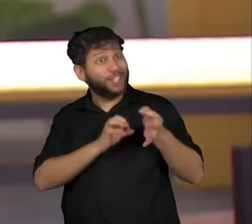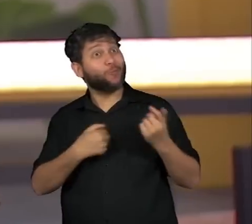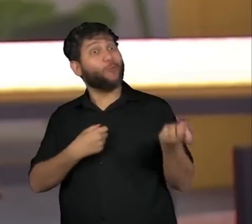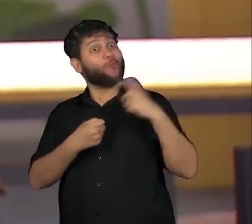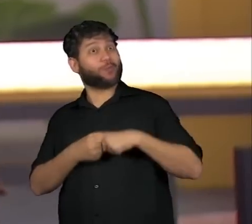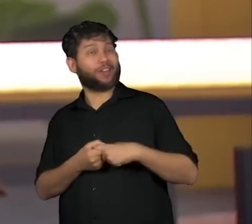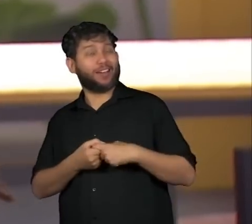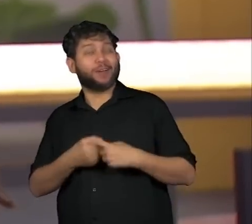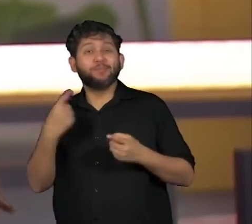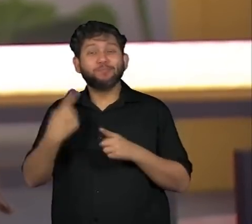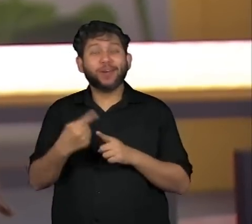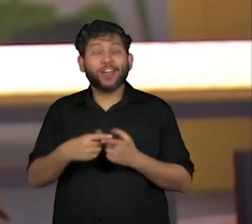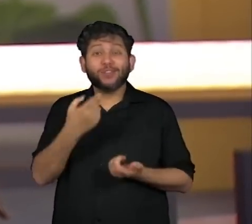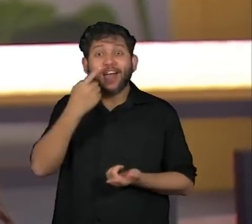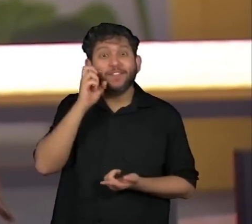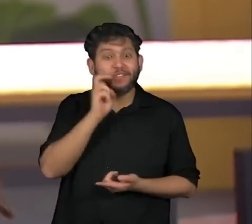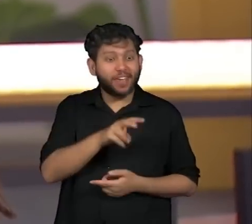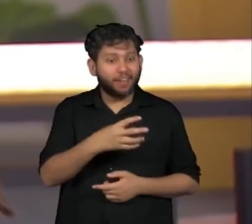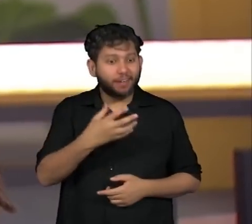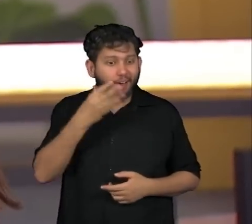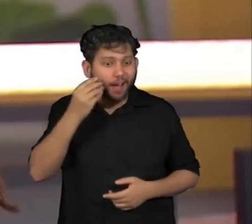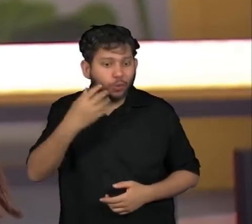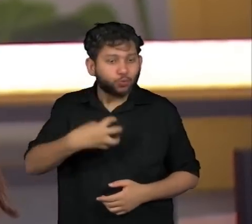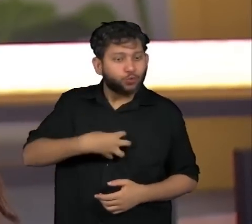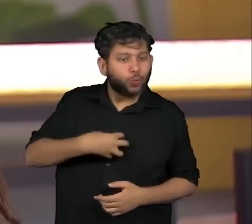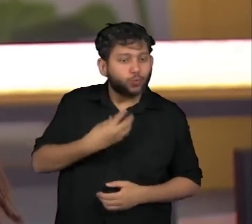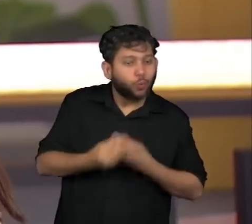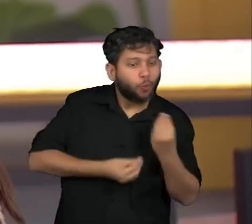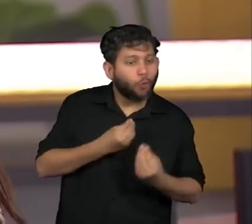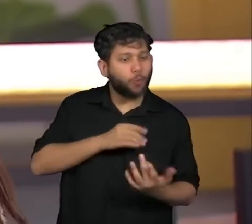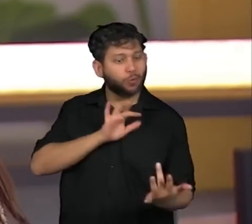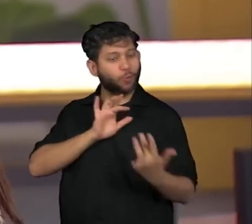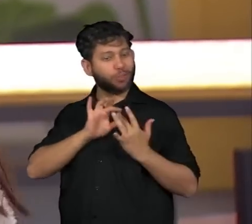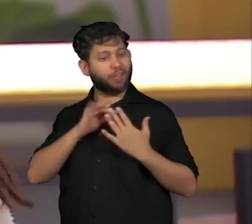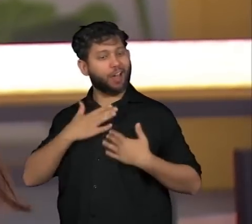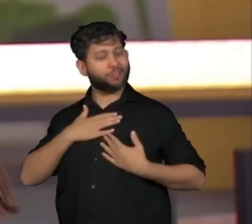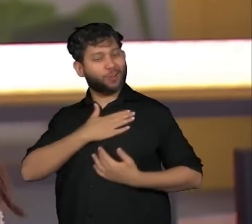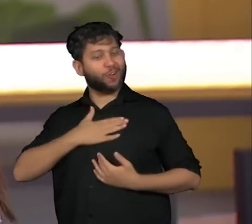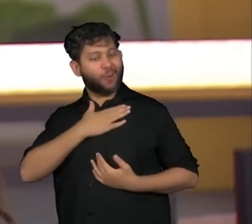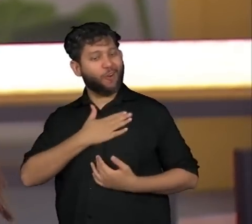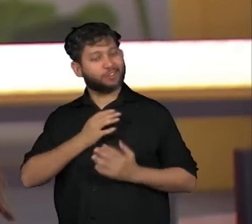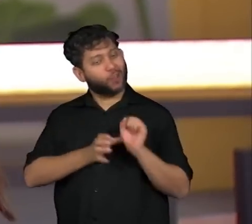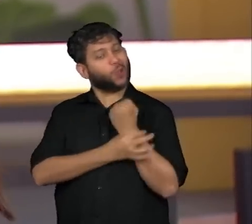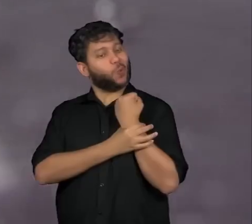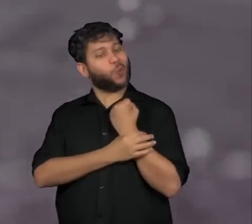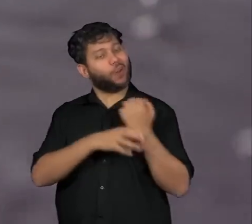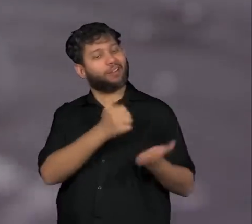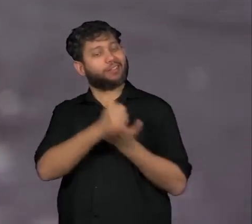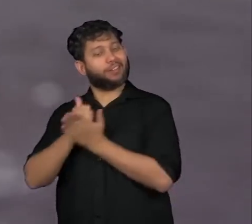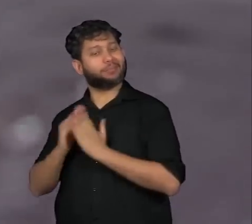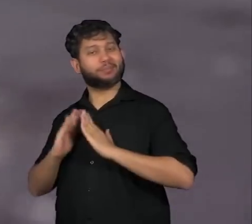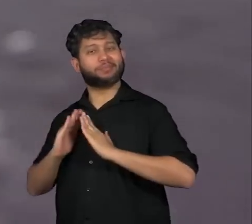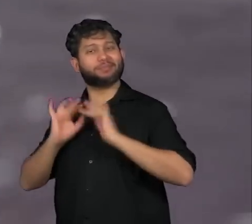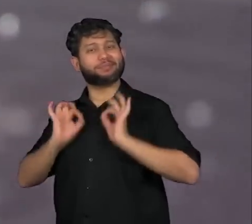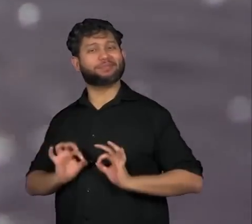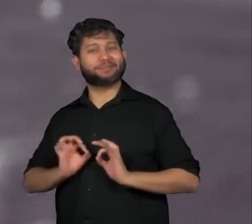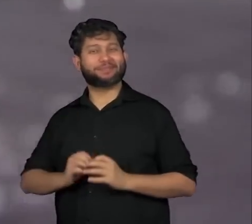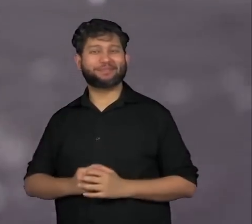certeza. É bom porque a gente já consegue ver o temperamento deles, a conexão, né? Para ter mais segurança para levar para casa.